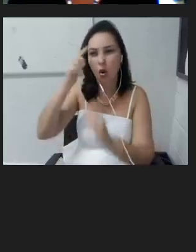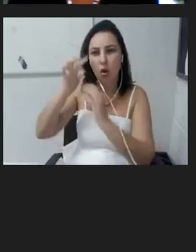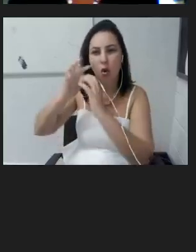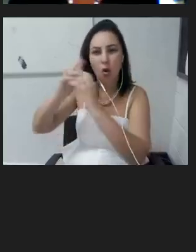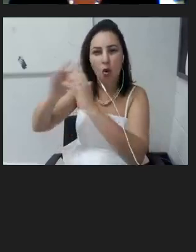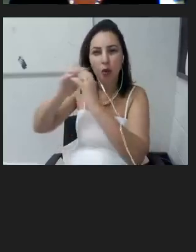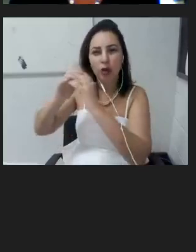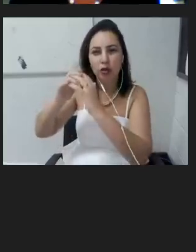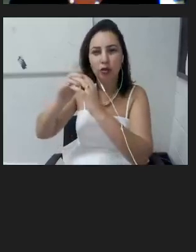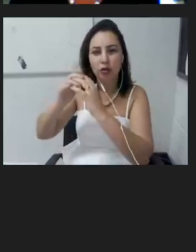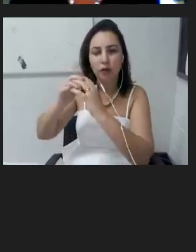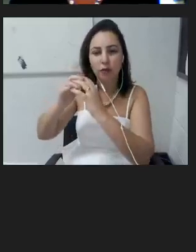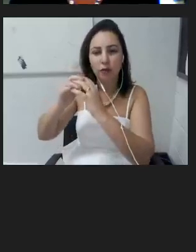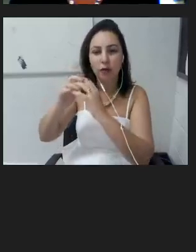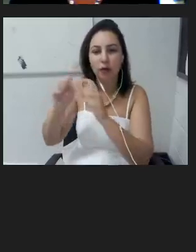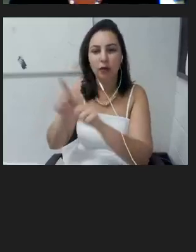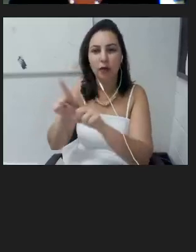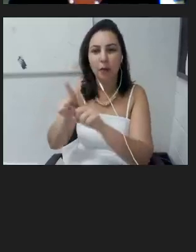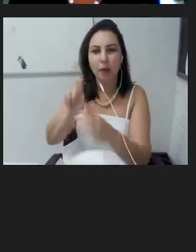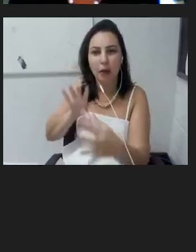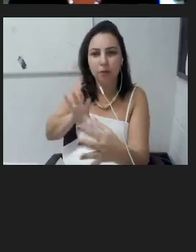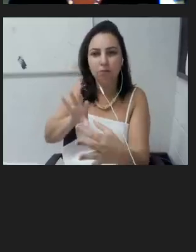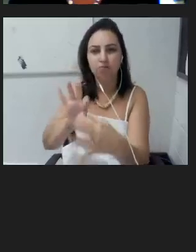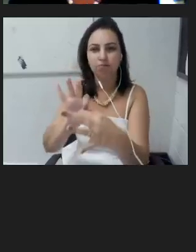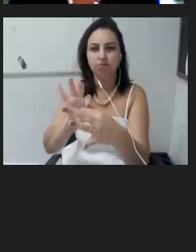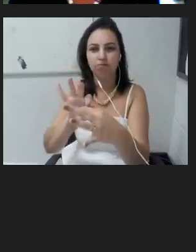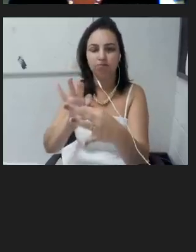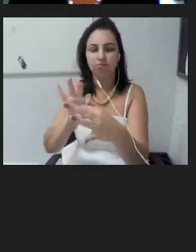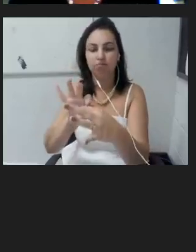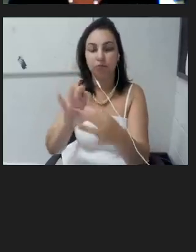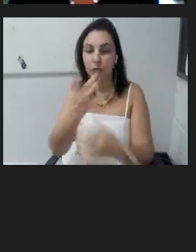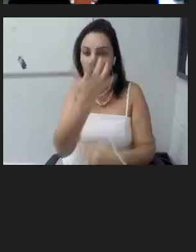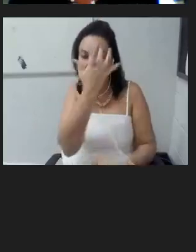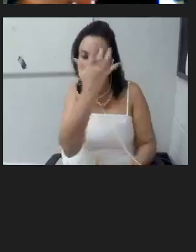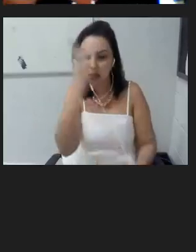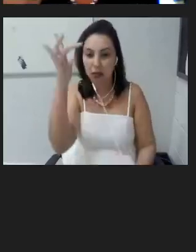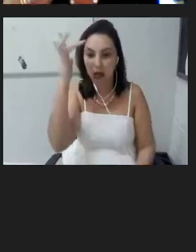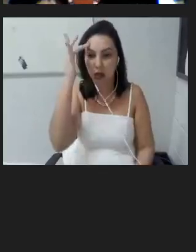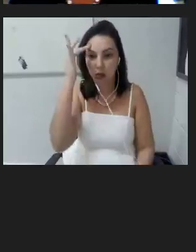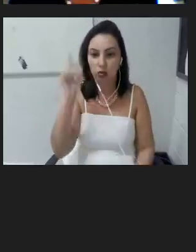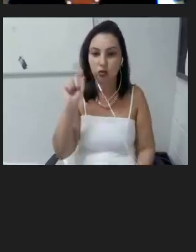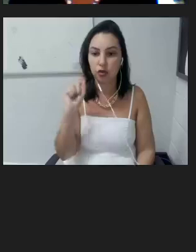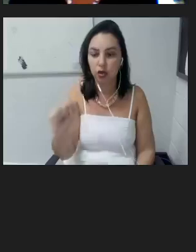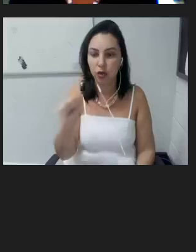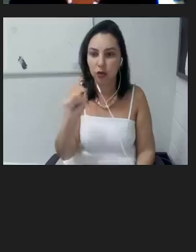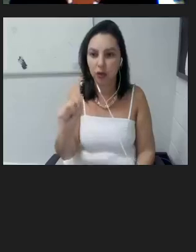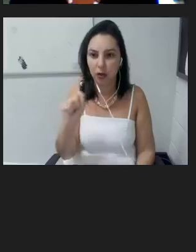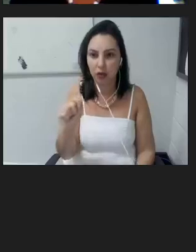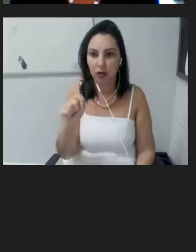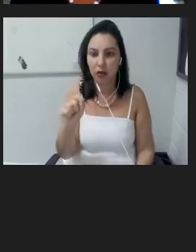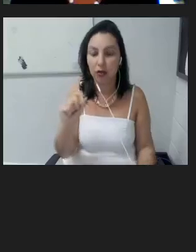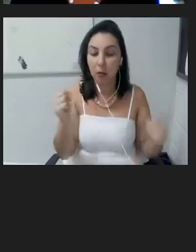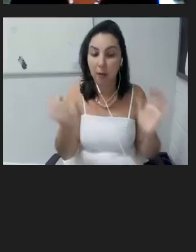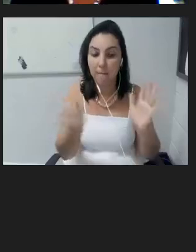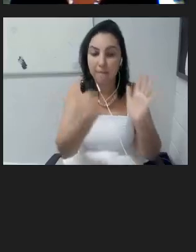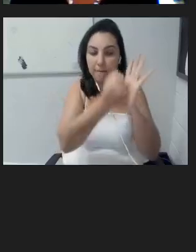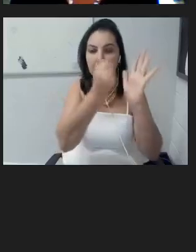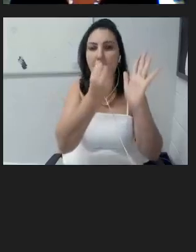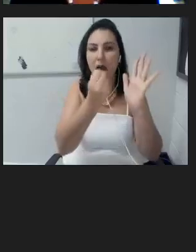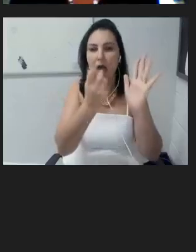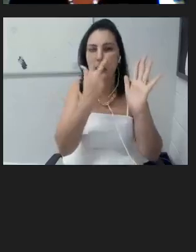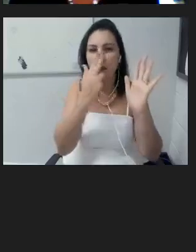a saúde mental, ela tem um caráter, tem uma marca do eu, do